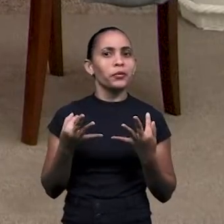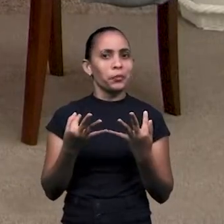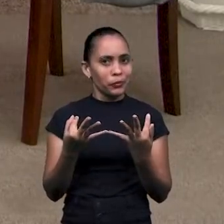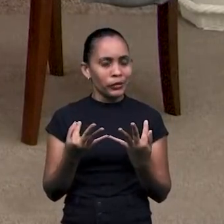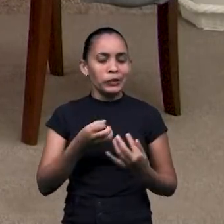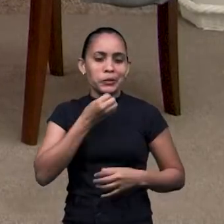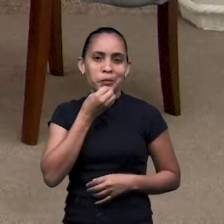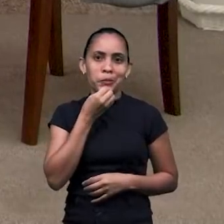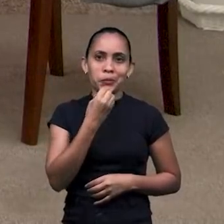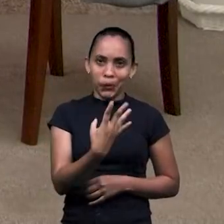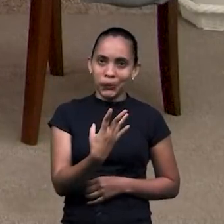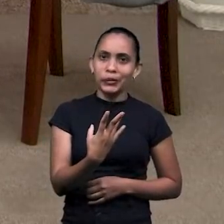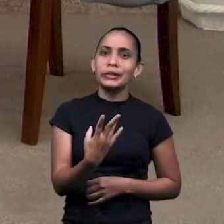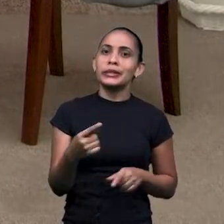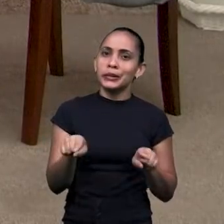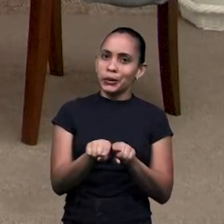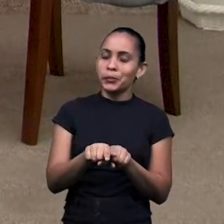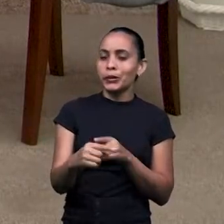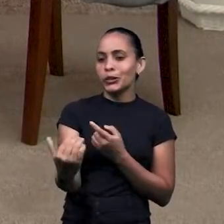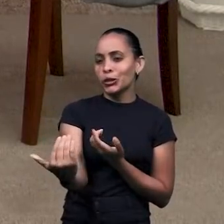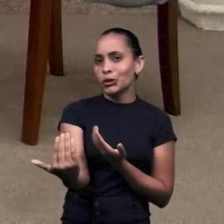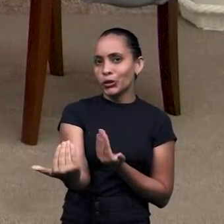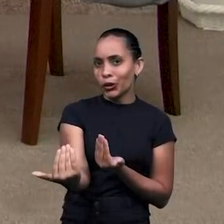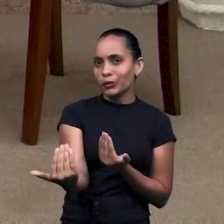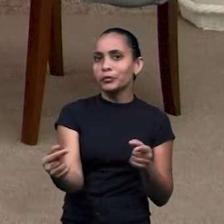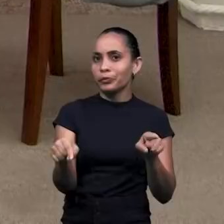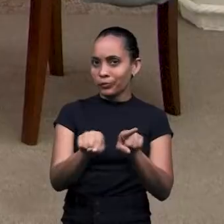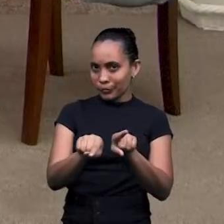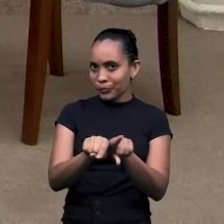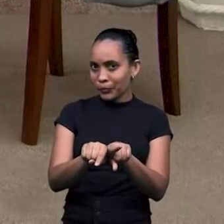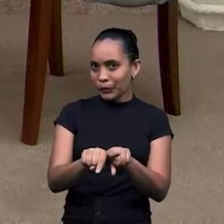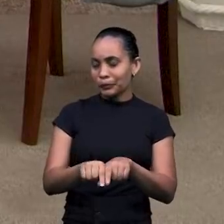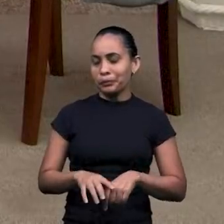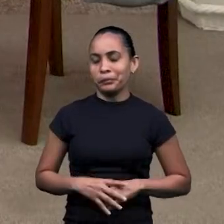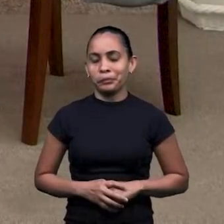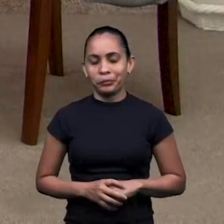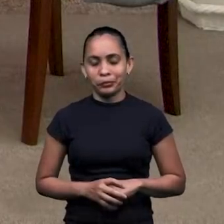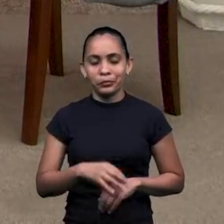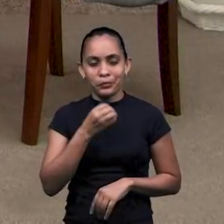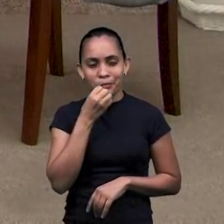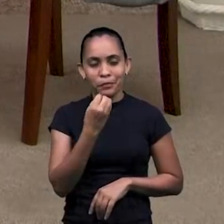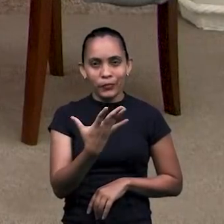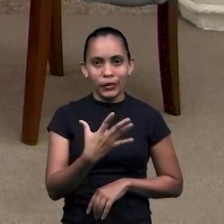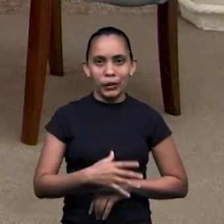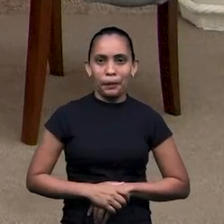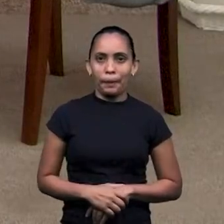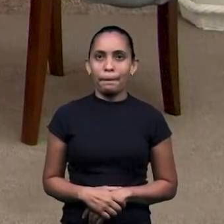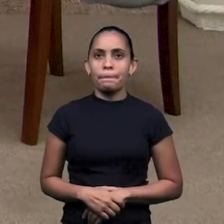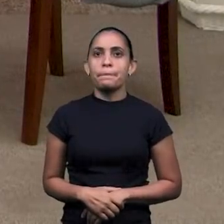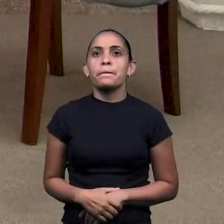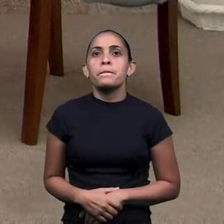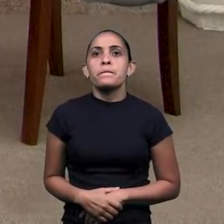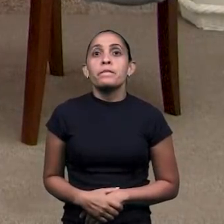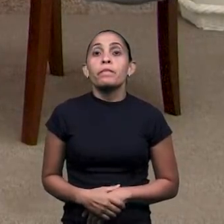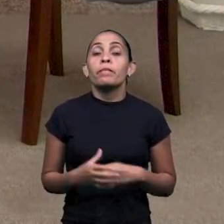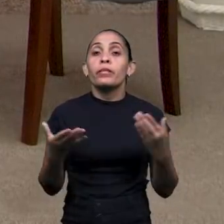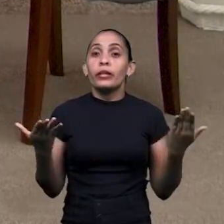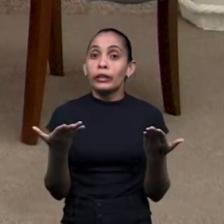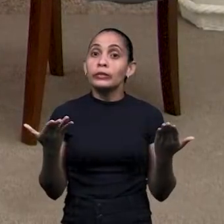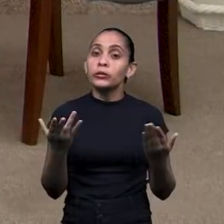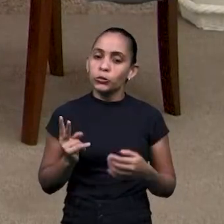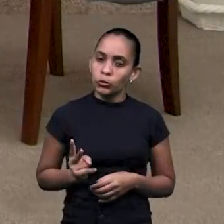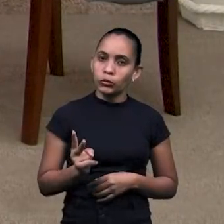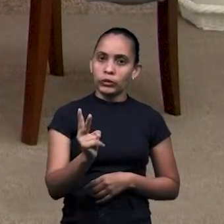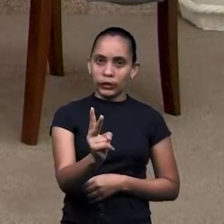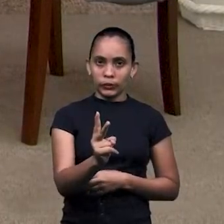Então é sempre bom termos aqui jovens também trazendo os seus comentários. Amém, queridos? Amém. Muito bem. Vamos dar sequência,